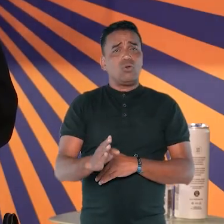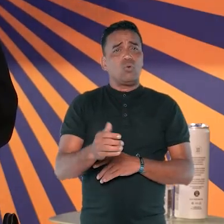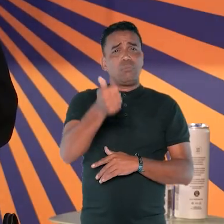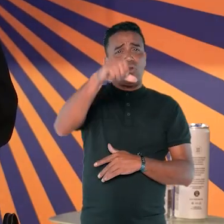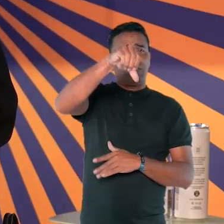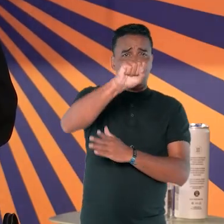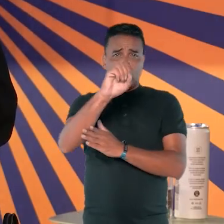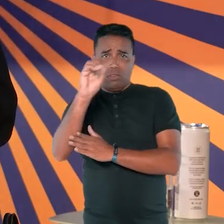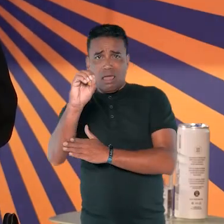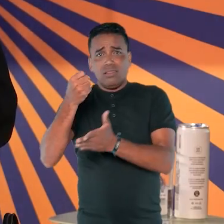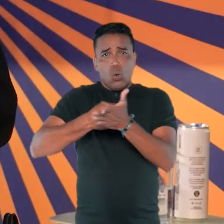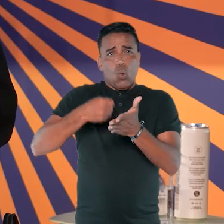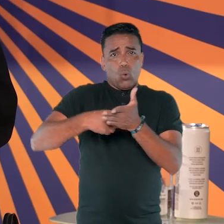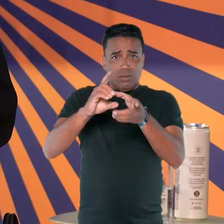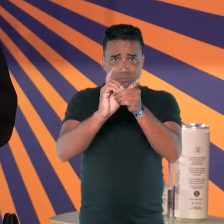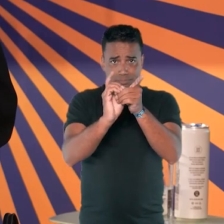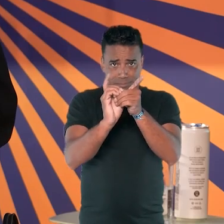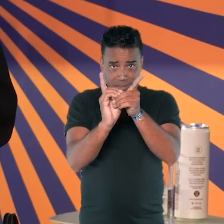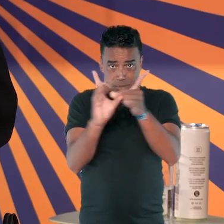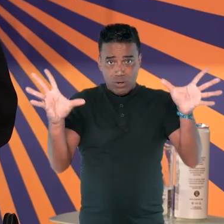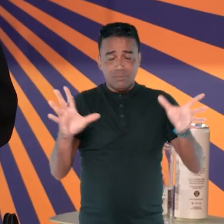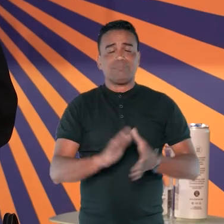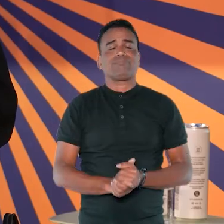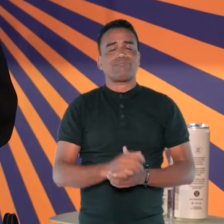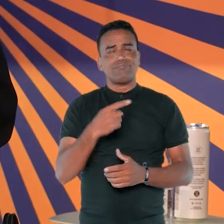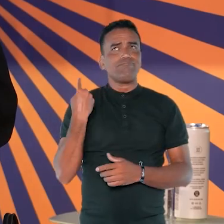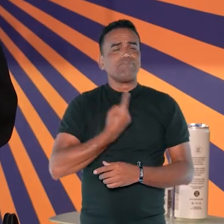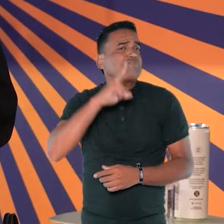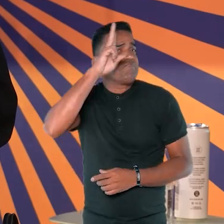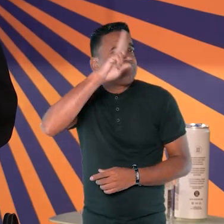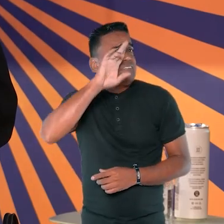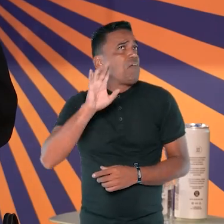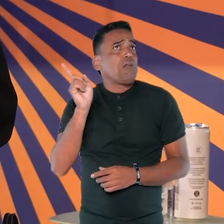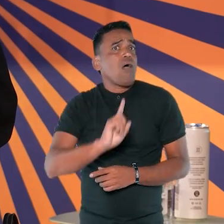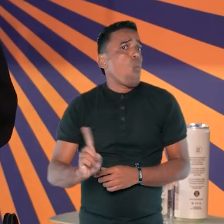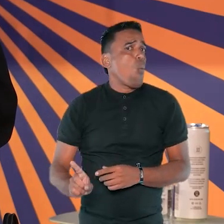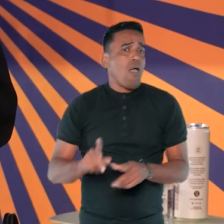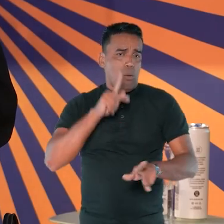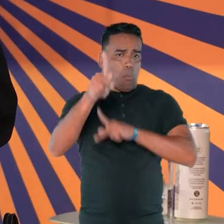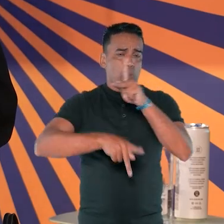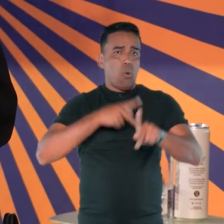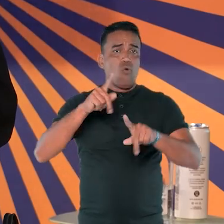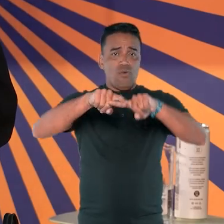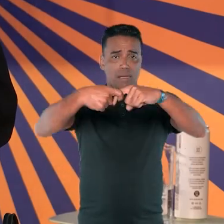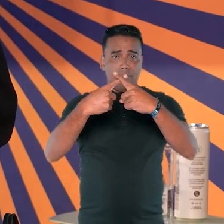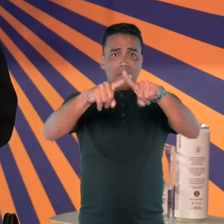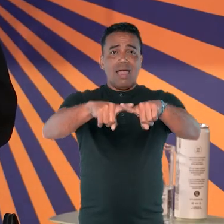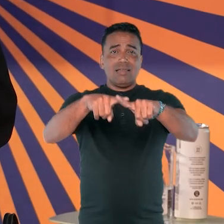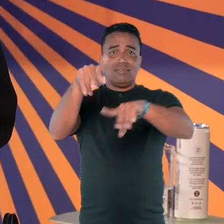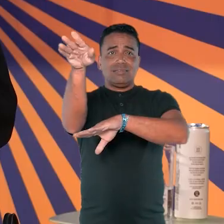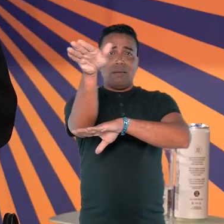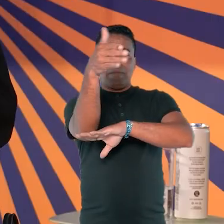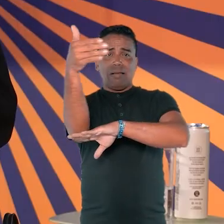de 80, a gente lembrava, não era de que um povo empresta a sua bandeira a